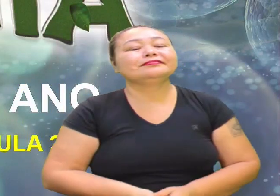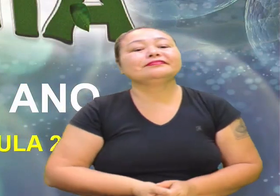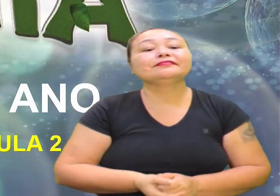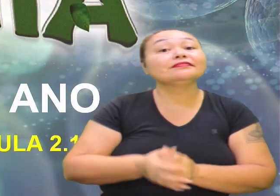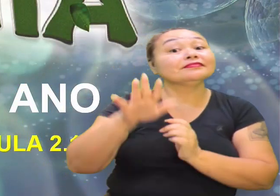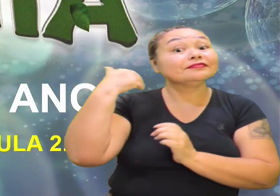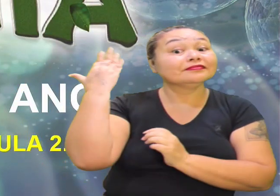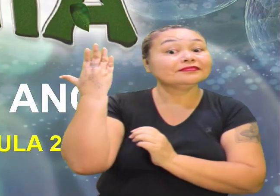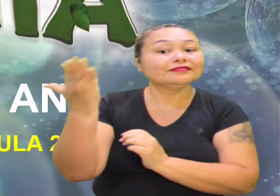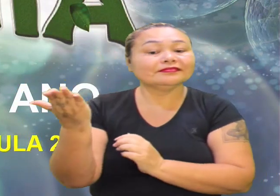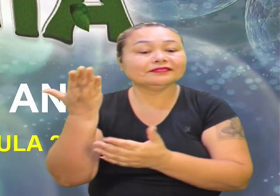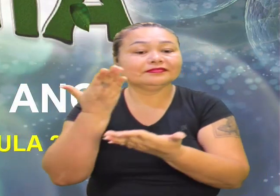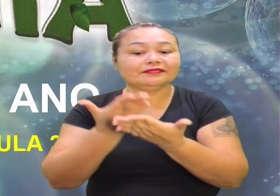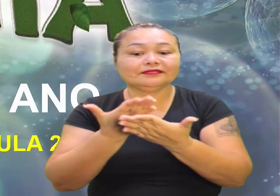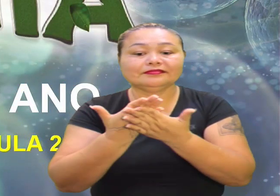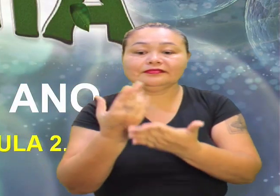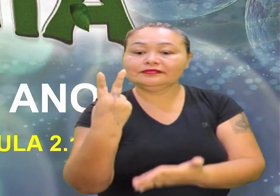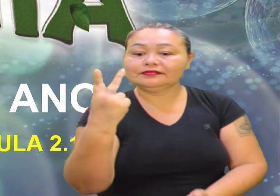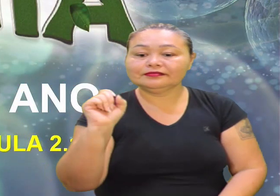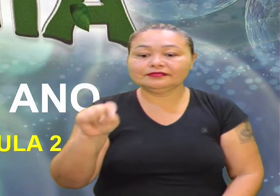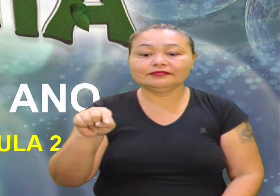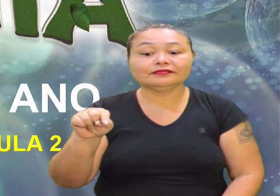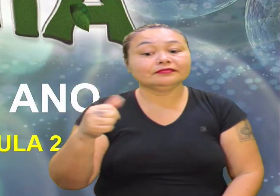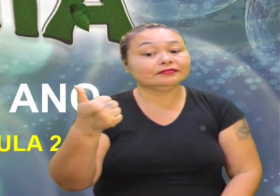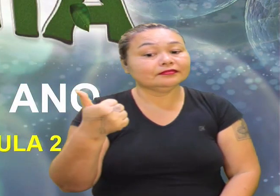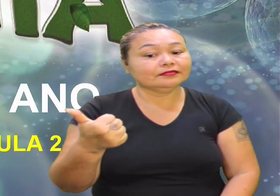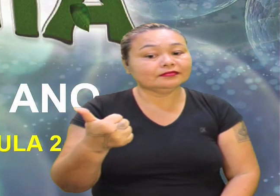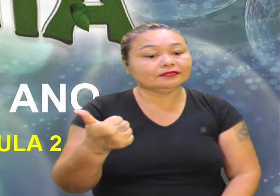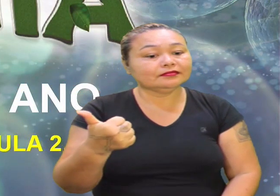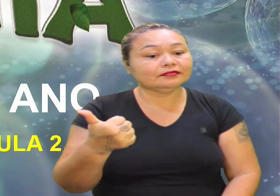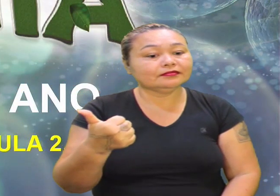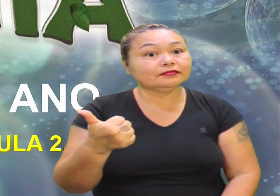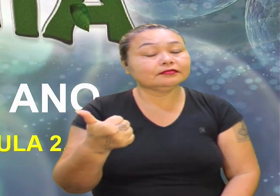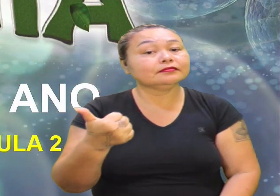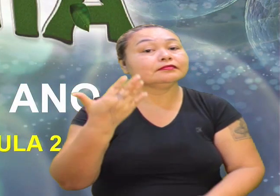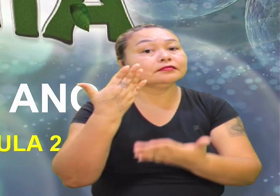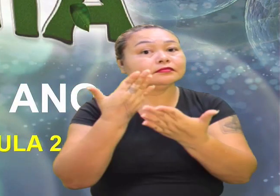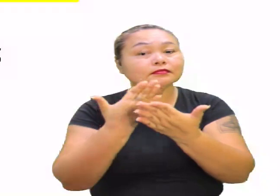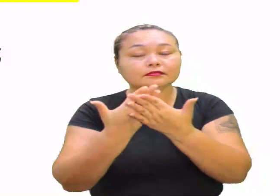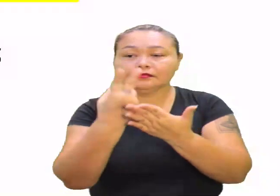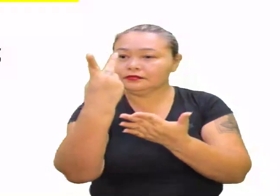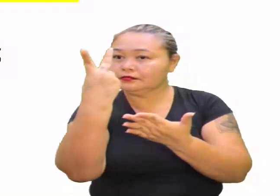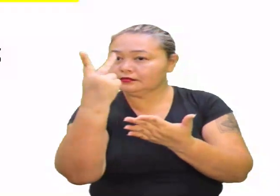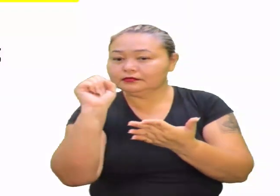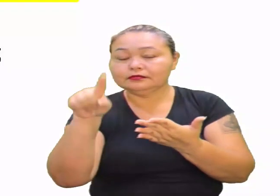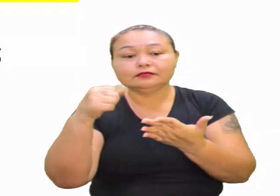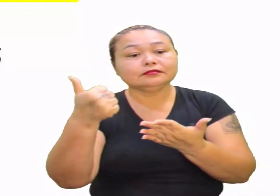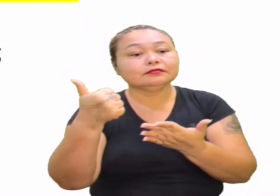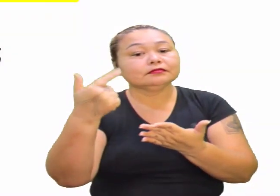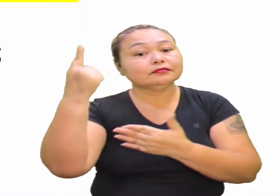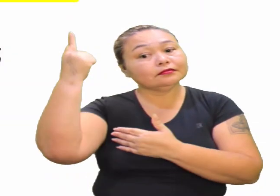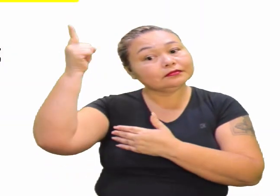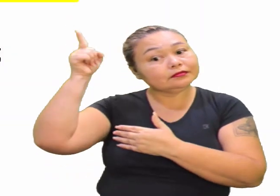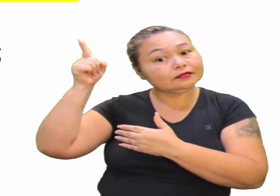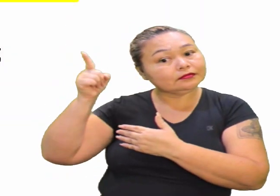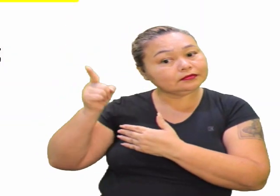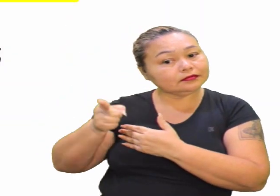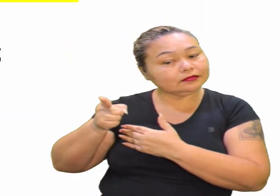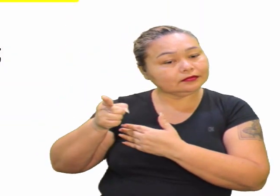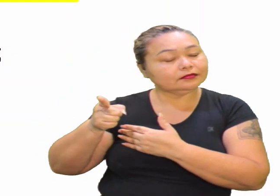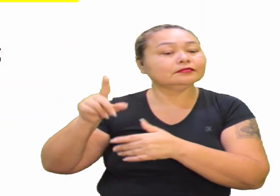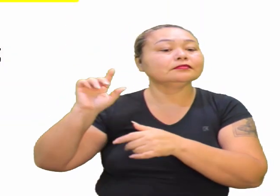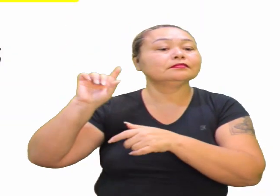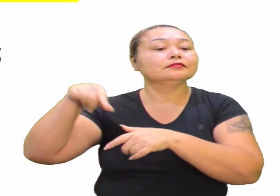Olha aí, ó, aula 2.1. Na aula 2.1, meus queridos, olha aí, ó, vamos